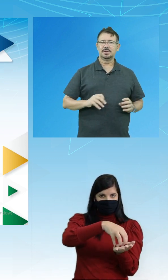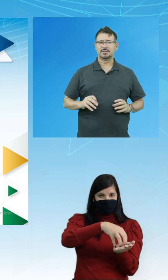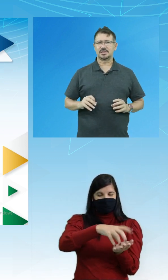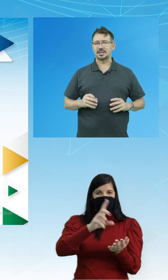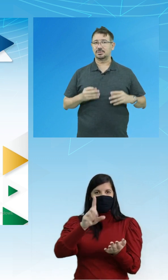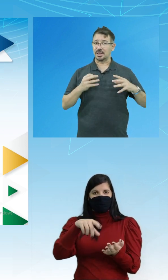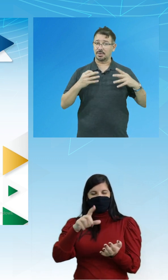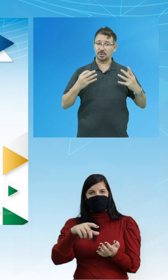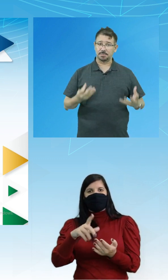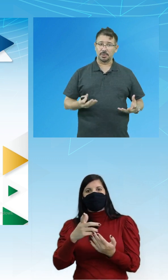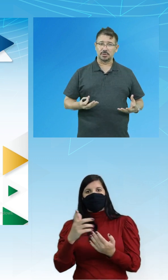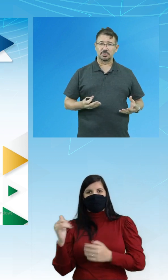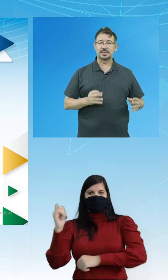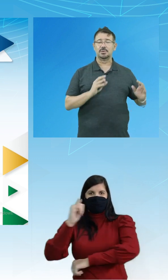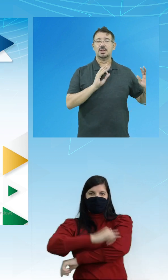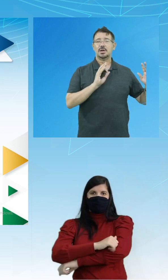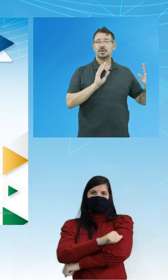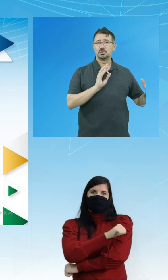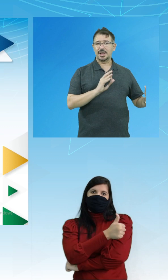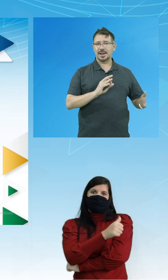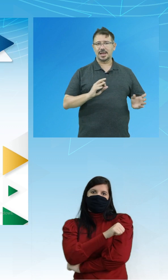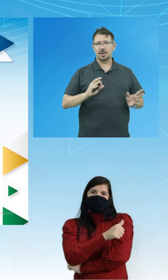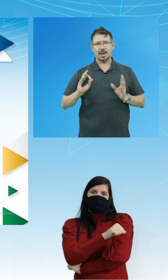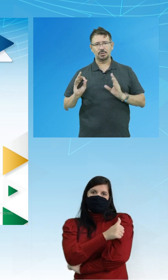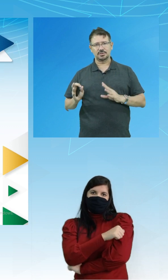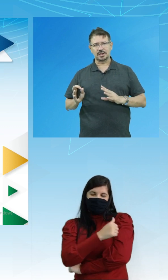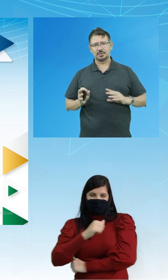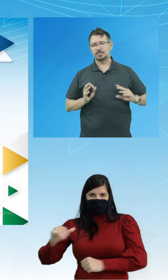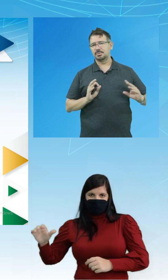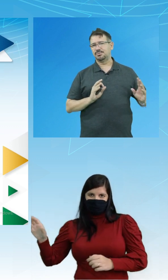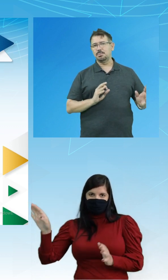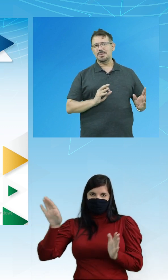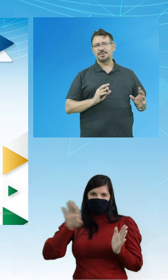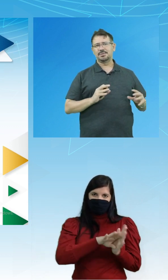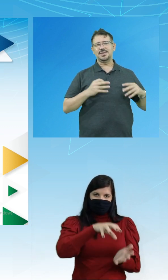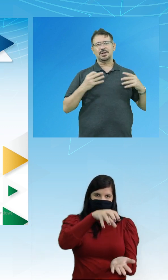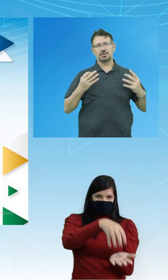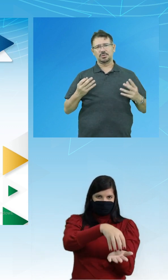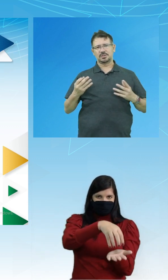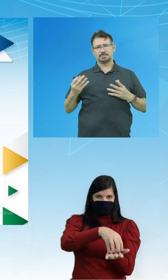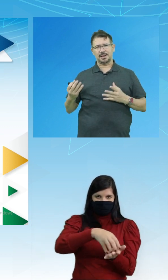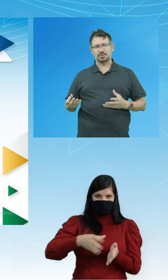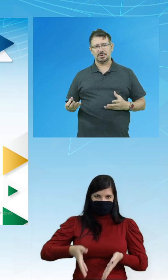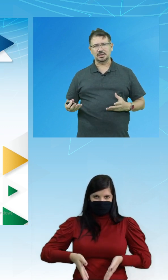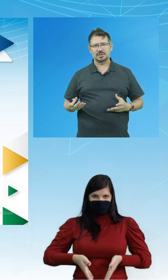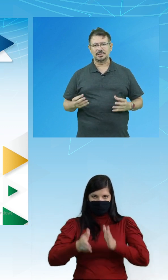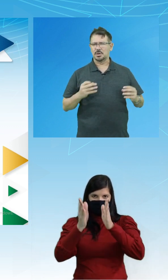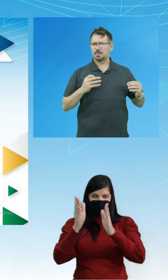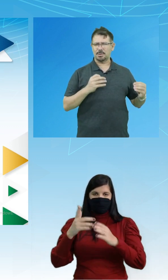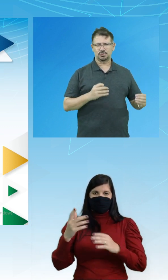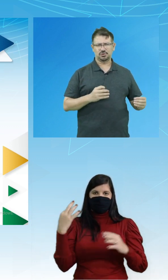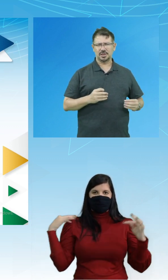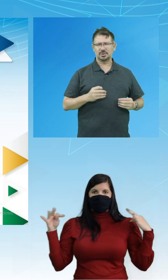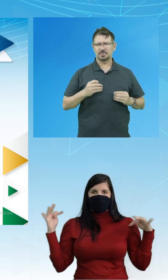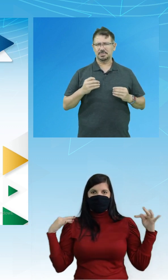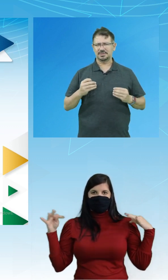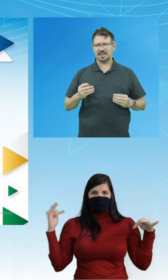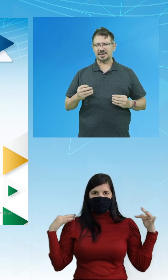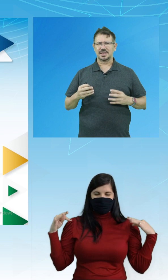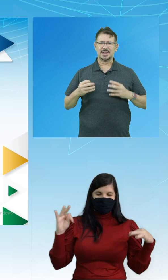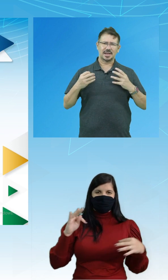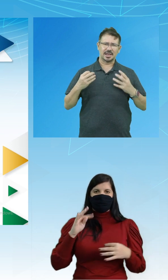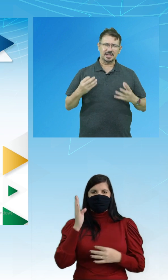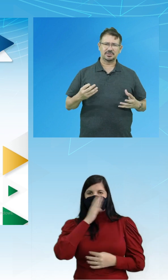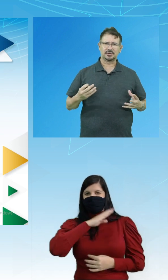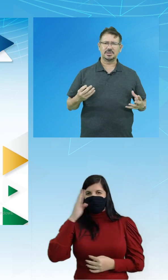Galeão, certo, é um aeroporto. Então, do Galeão ao centro. Uma via crucis para os turistas. Mau cheiro,